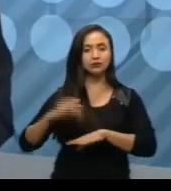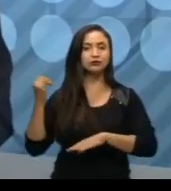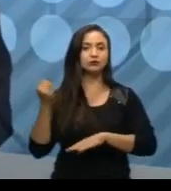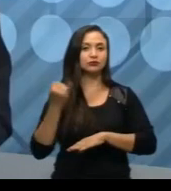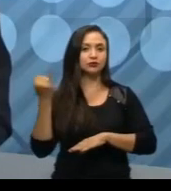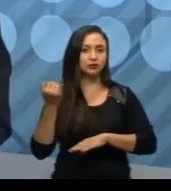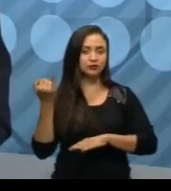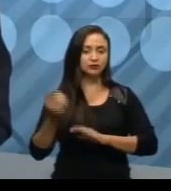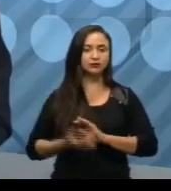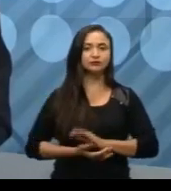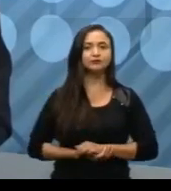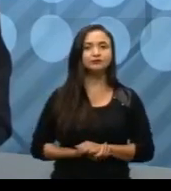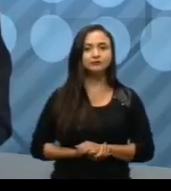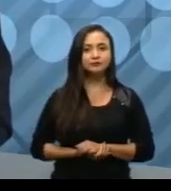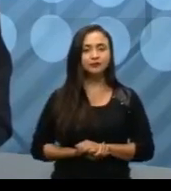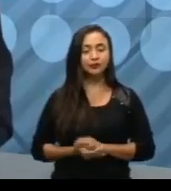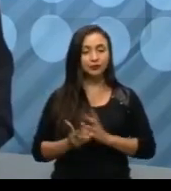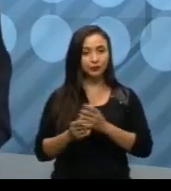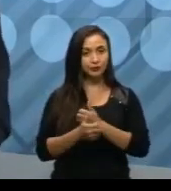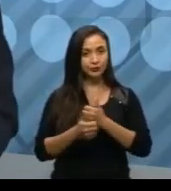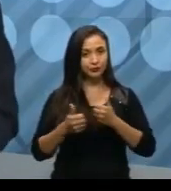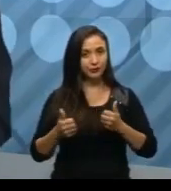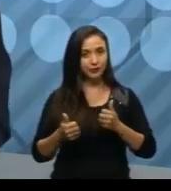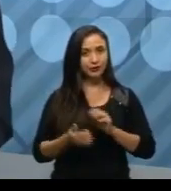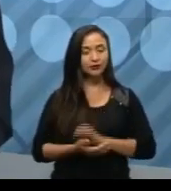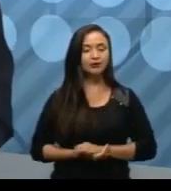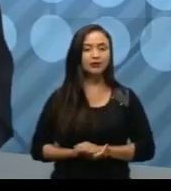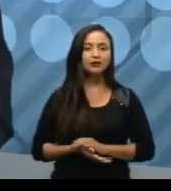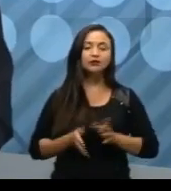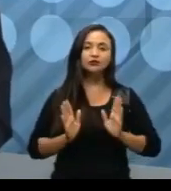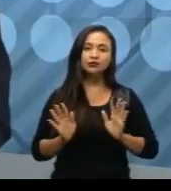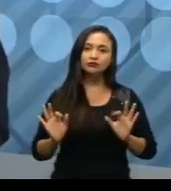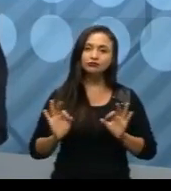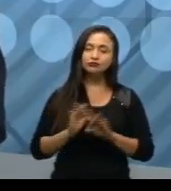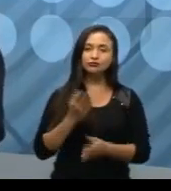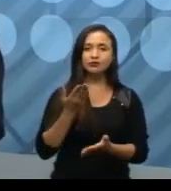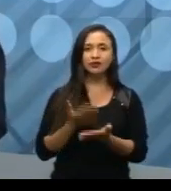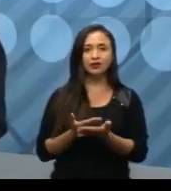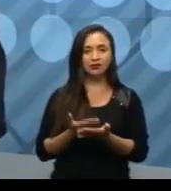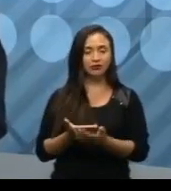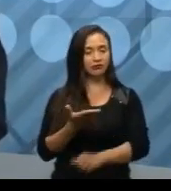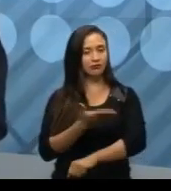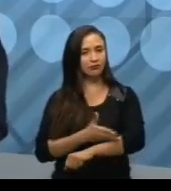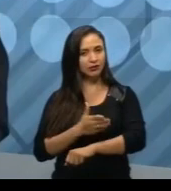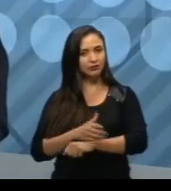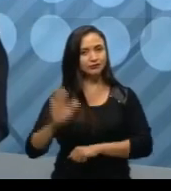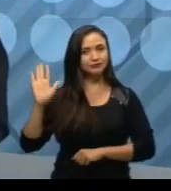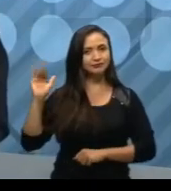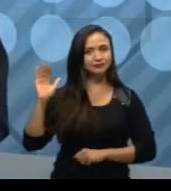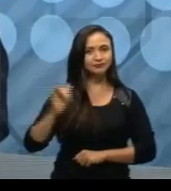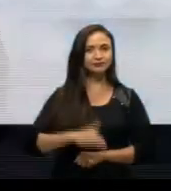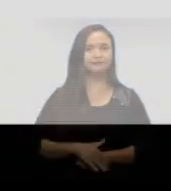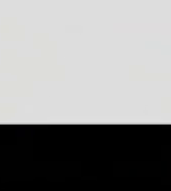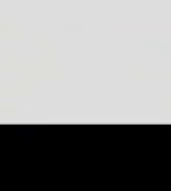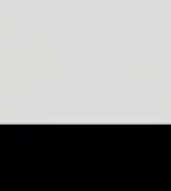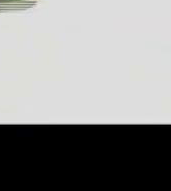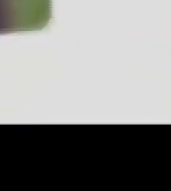com alvenaria de vedação. Tudo bem? Então a gente encerra assim a nossa aula prática e até a próxima.